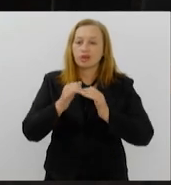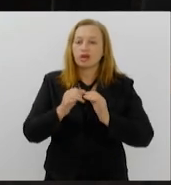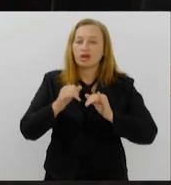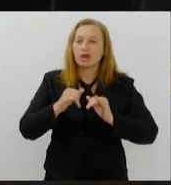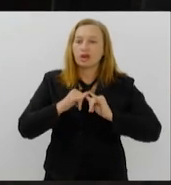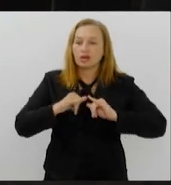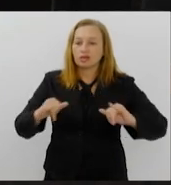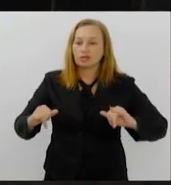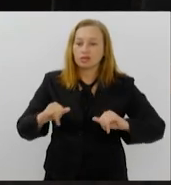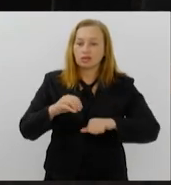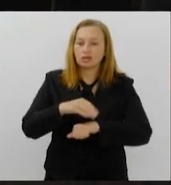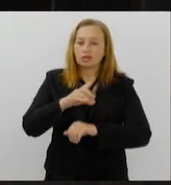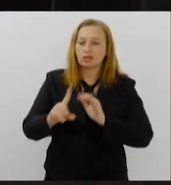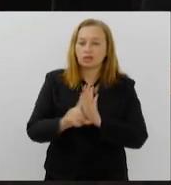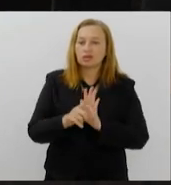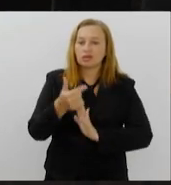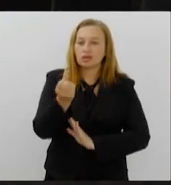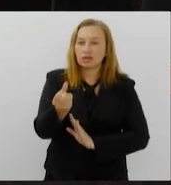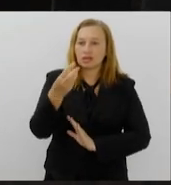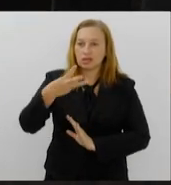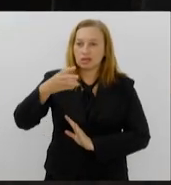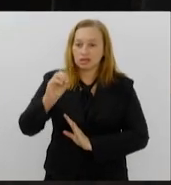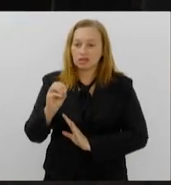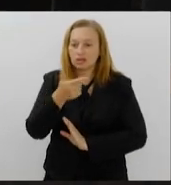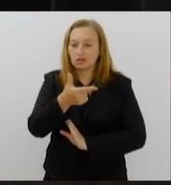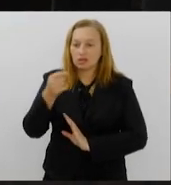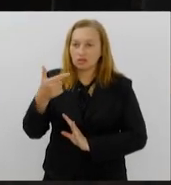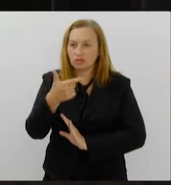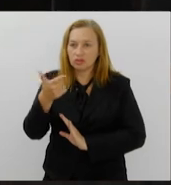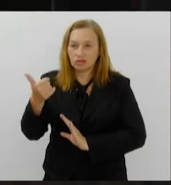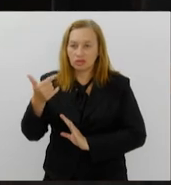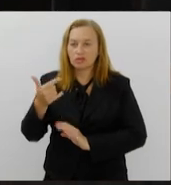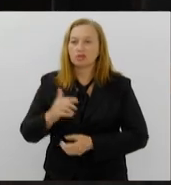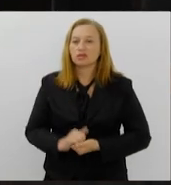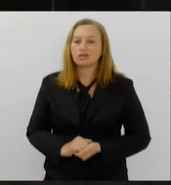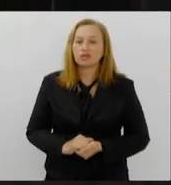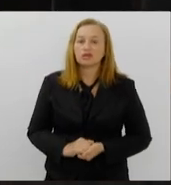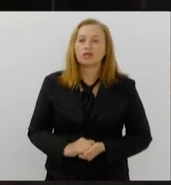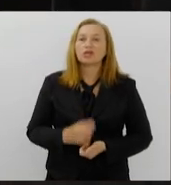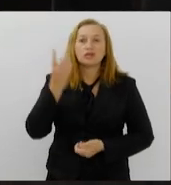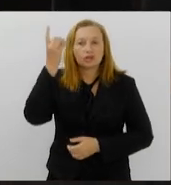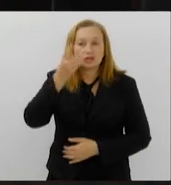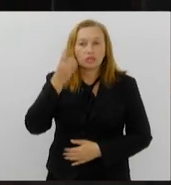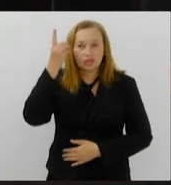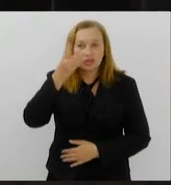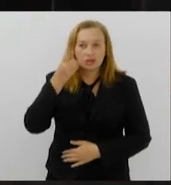indicação legislativa número 630, de 2022, de autoria do